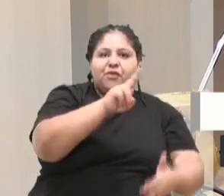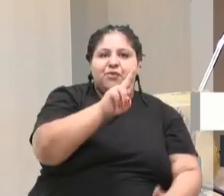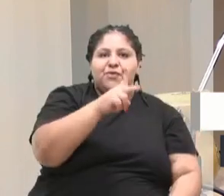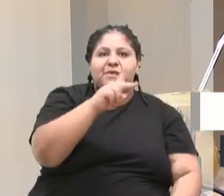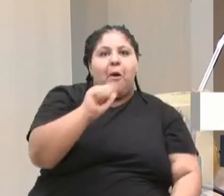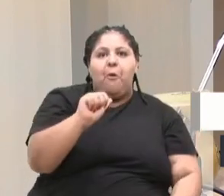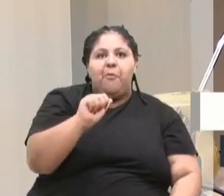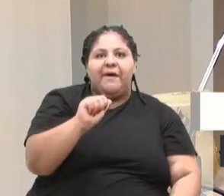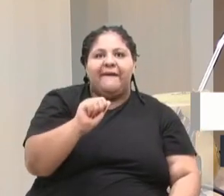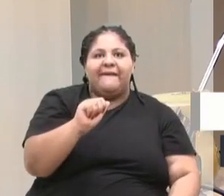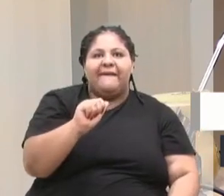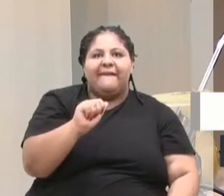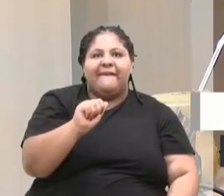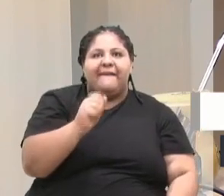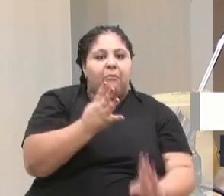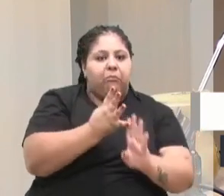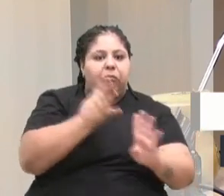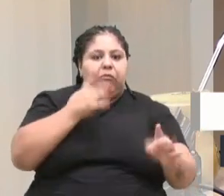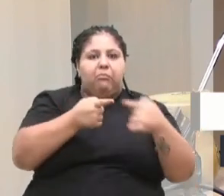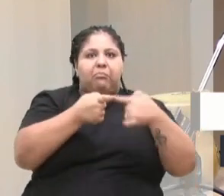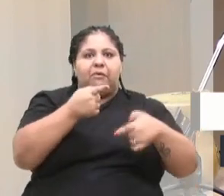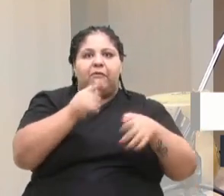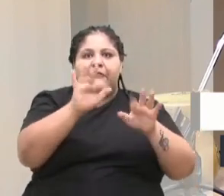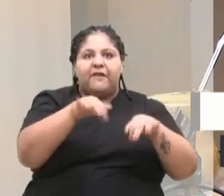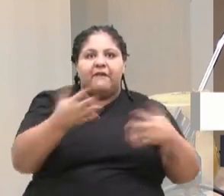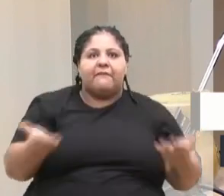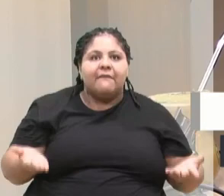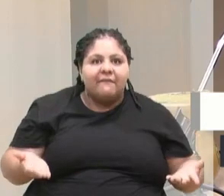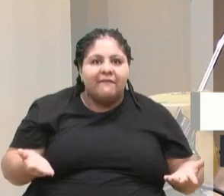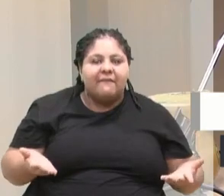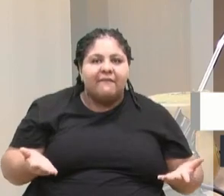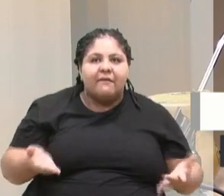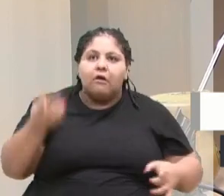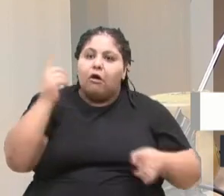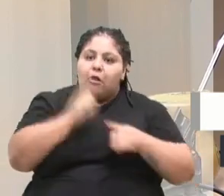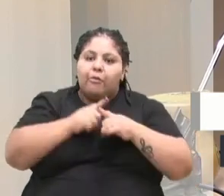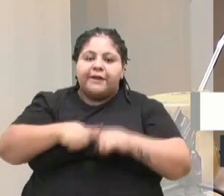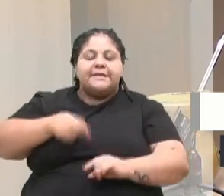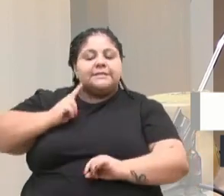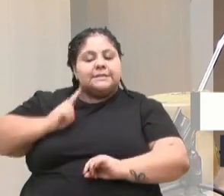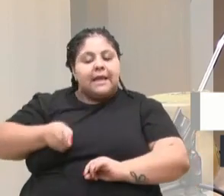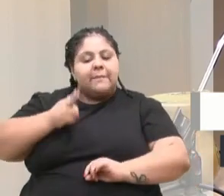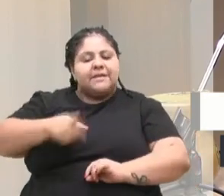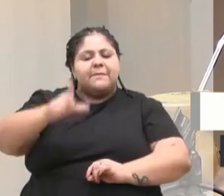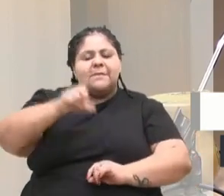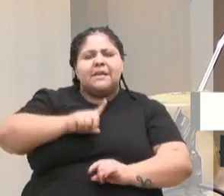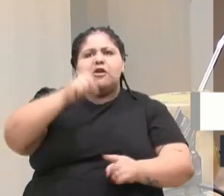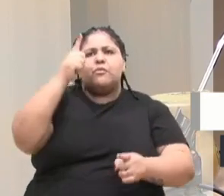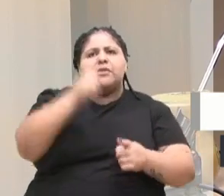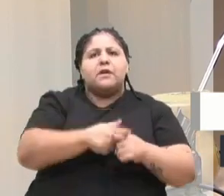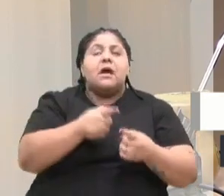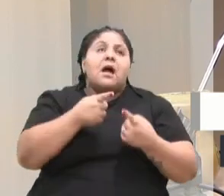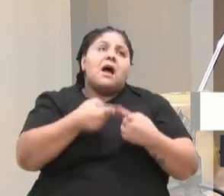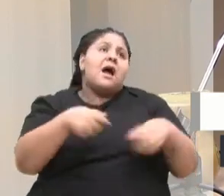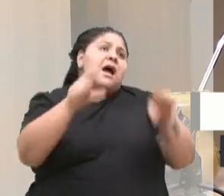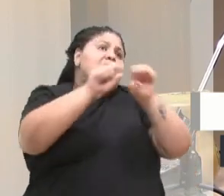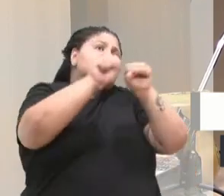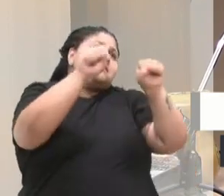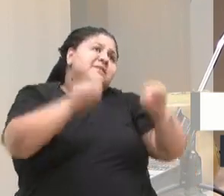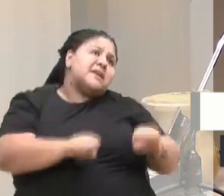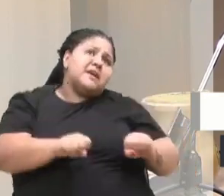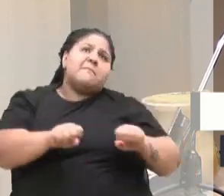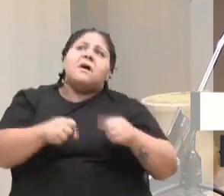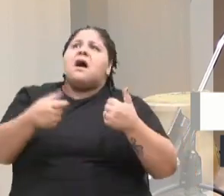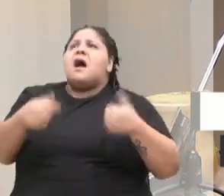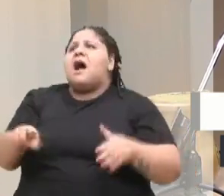fila. Não sei qual é a solução, porque sempre tem um motivo, mas o sistema, mas não tem a etiqueta das